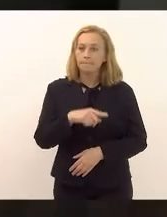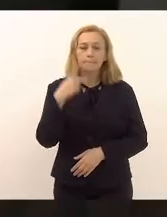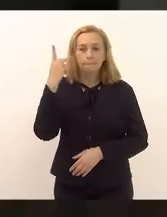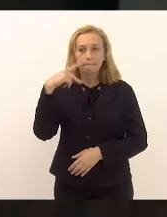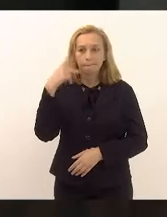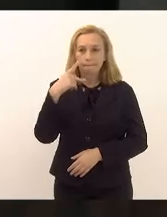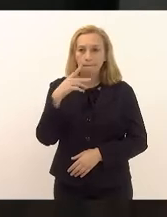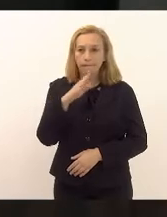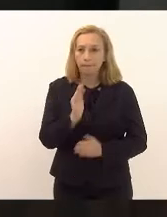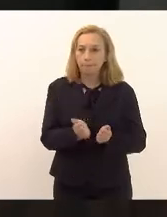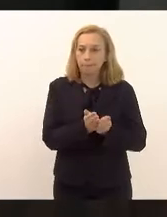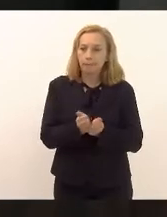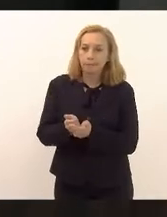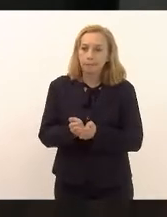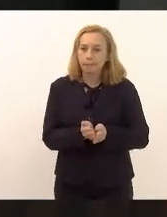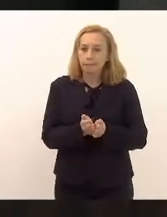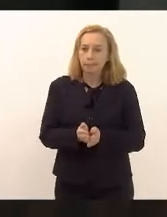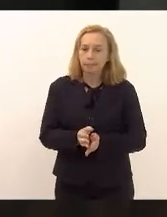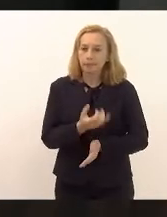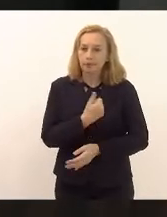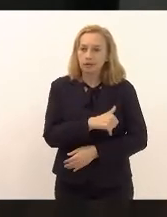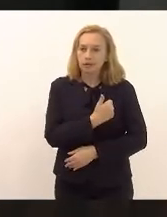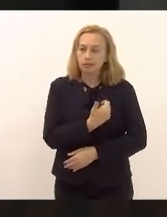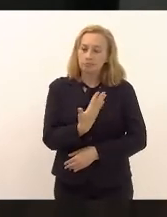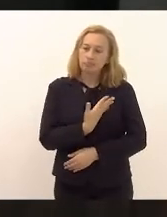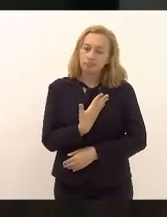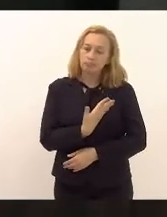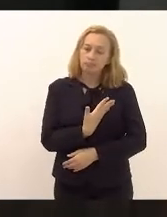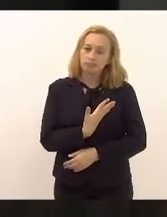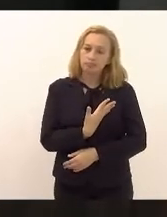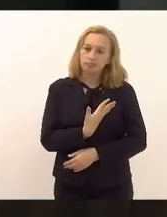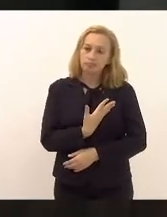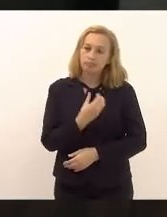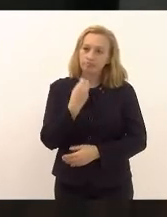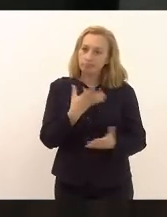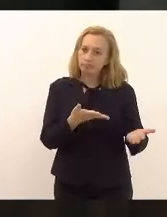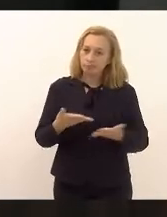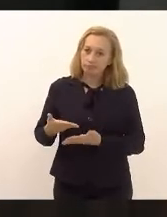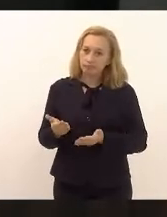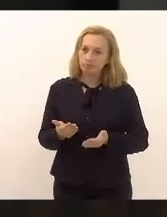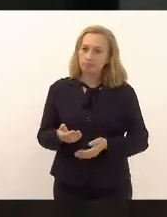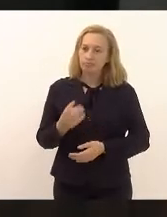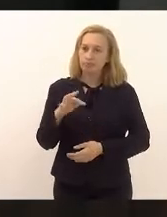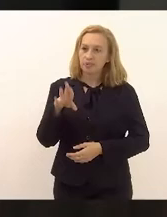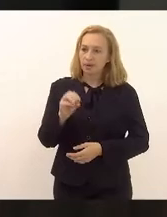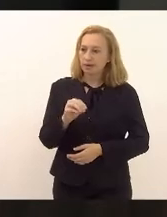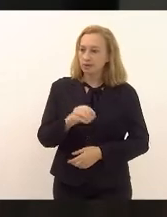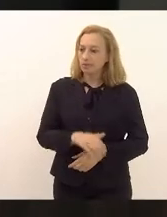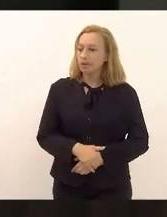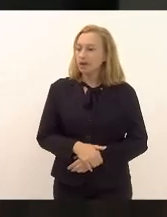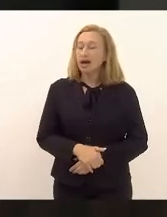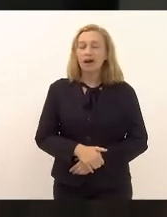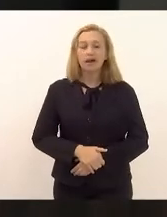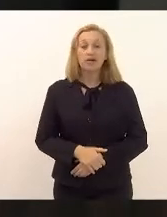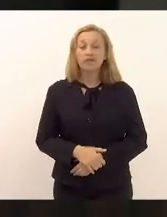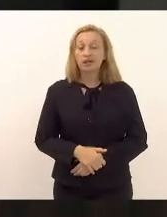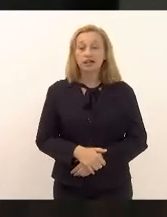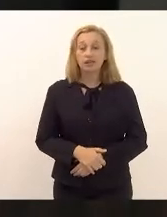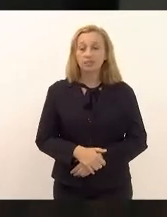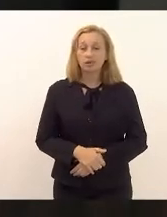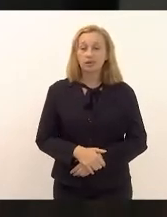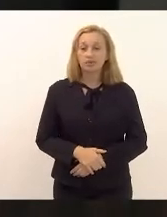vereador Bebeto, de São João de Meriti, um amigo querido. Seja bem-vindo, Bebeto. Deputado Valdecia o